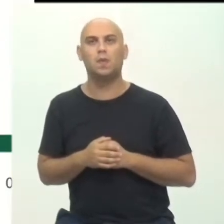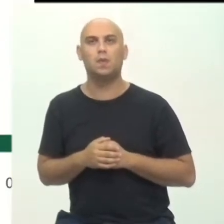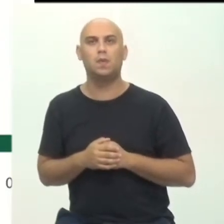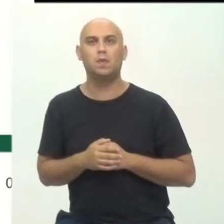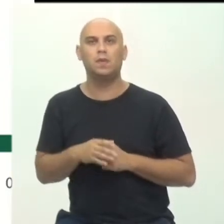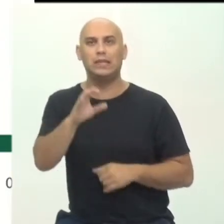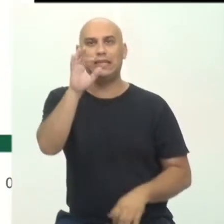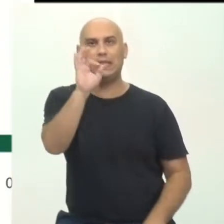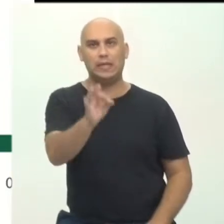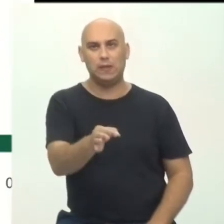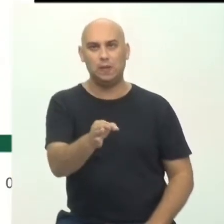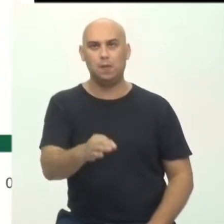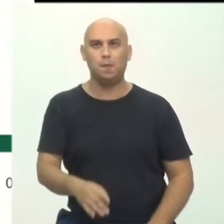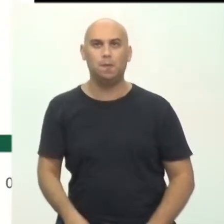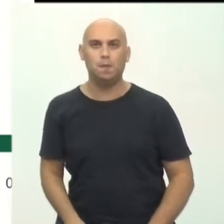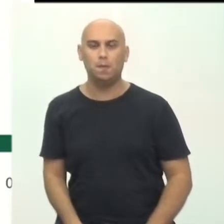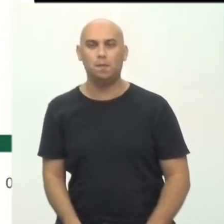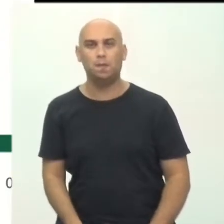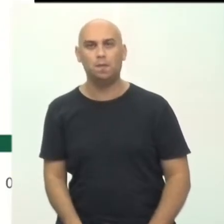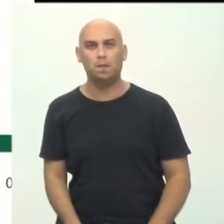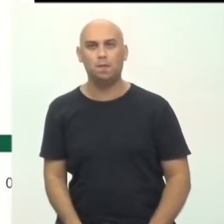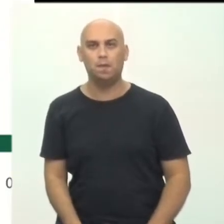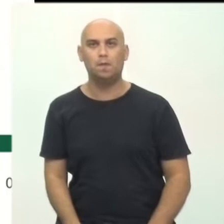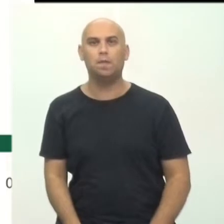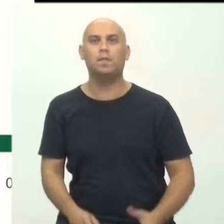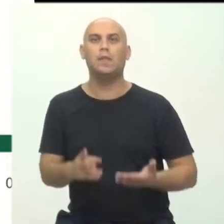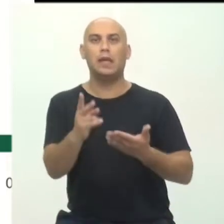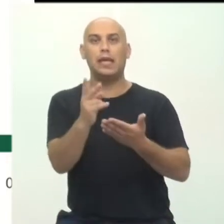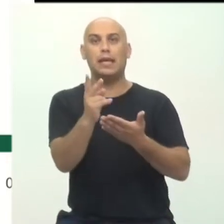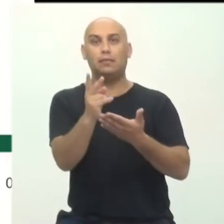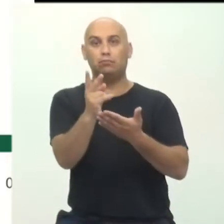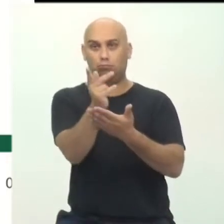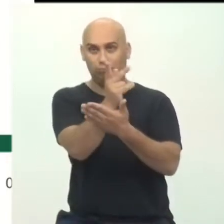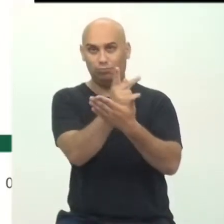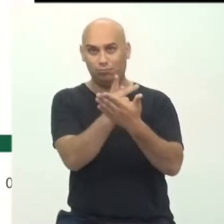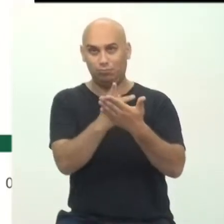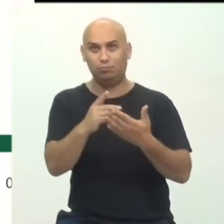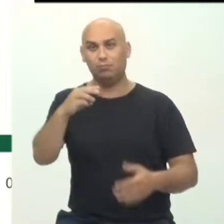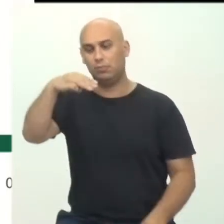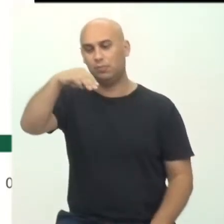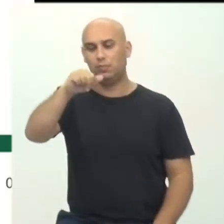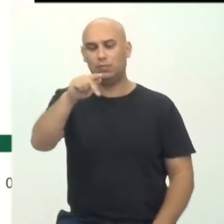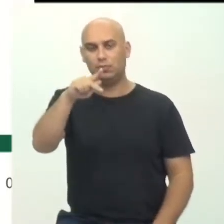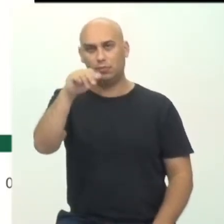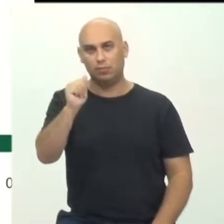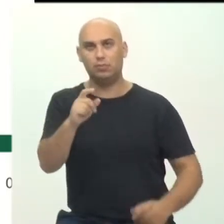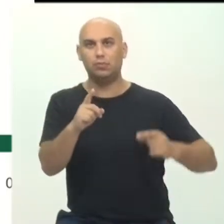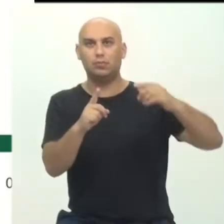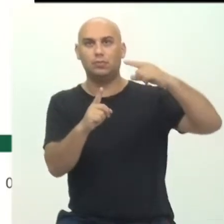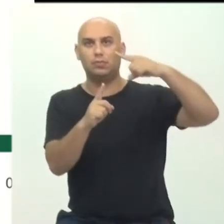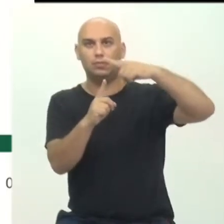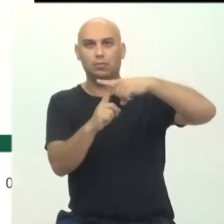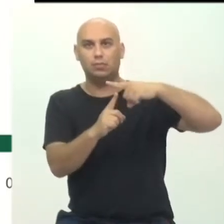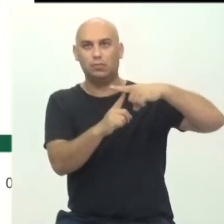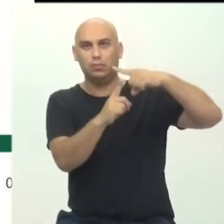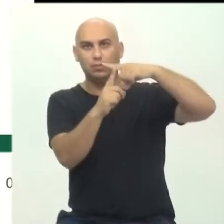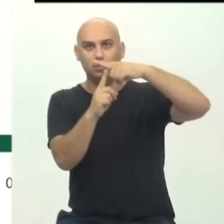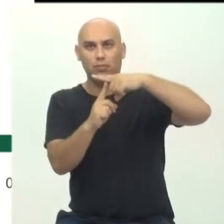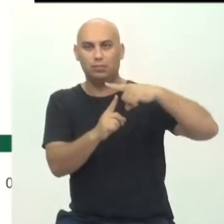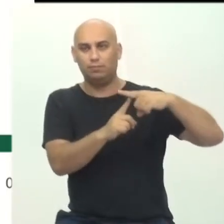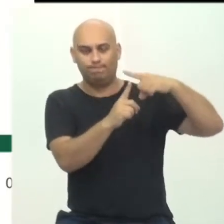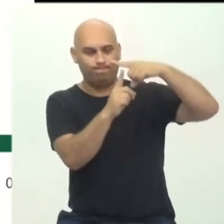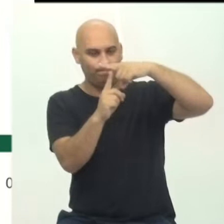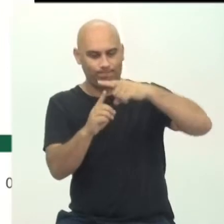Certo. Então, esse é um mapa que mostra os tipos de ciclofaixa ou